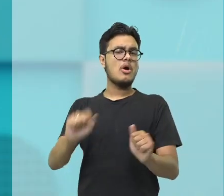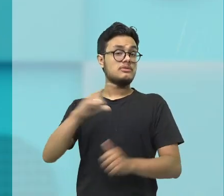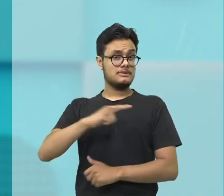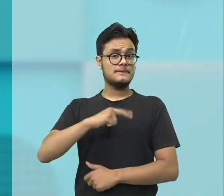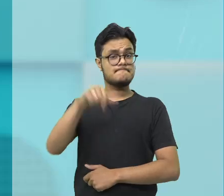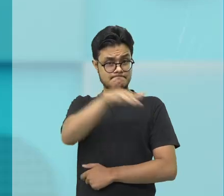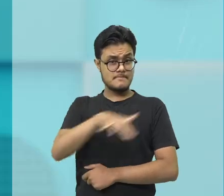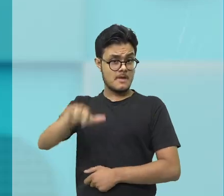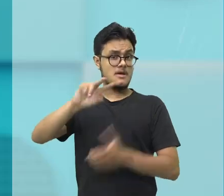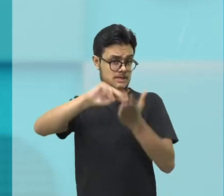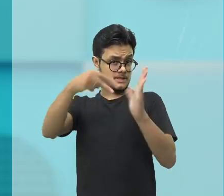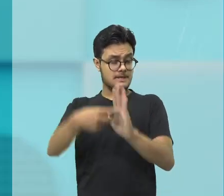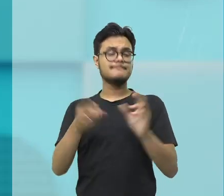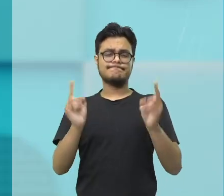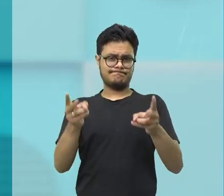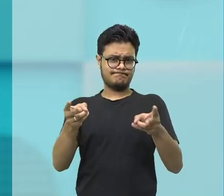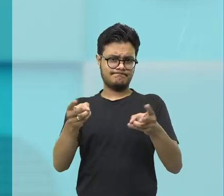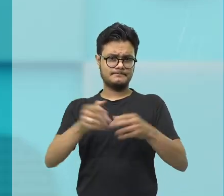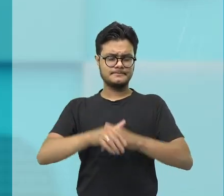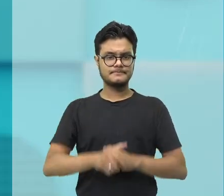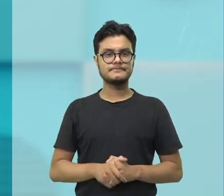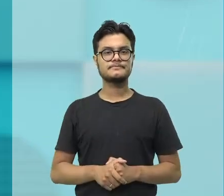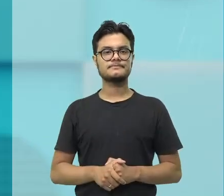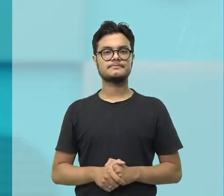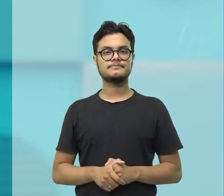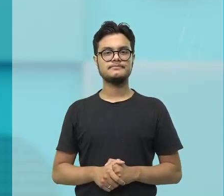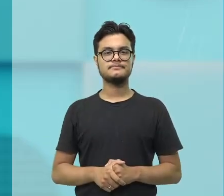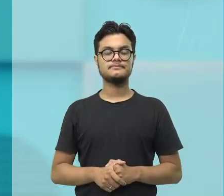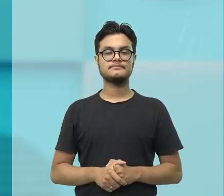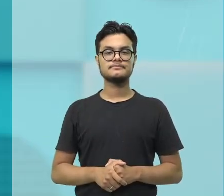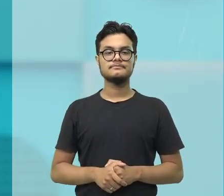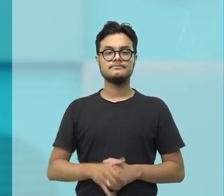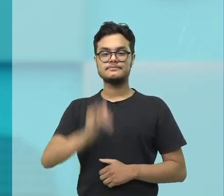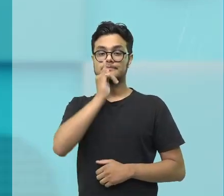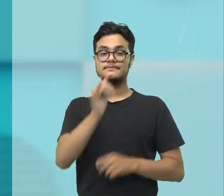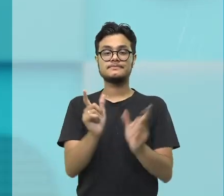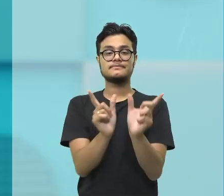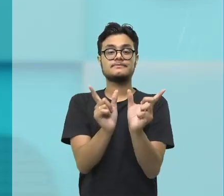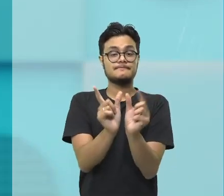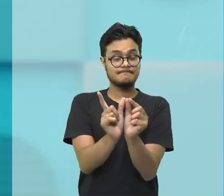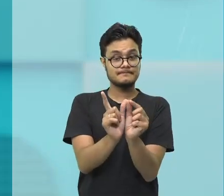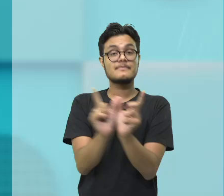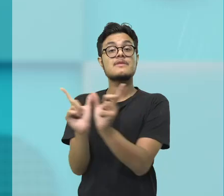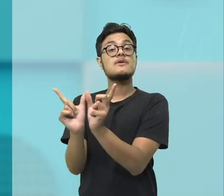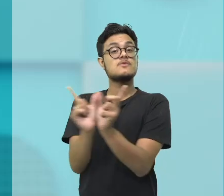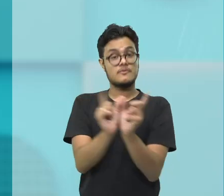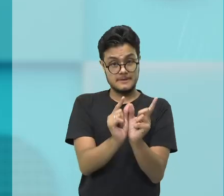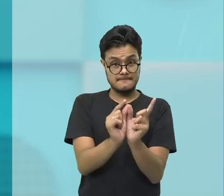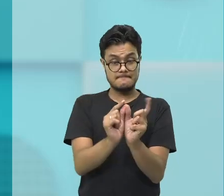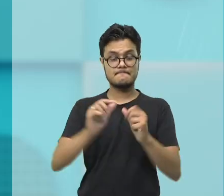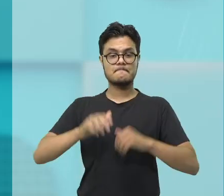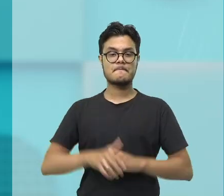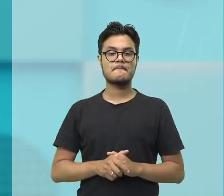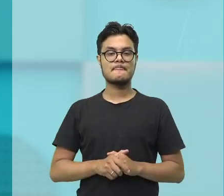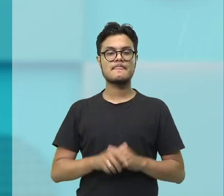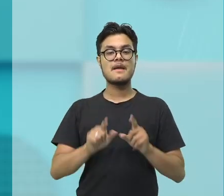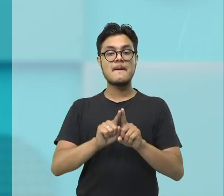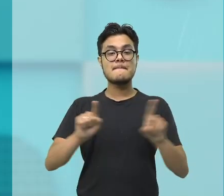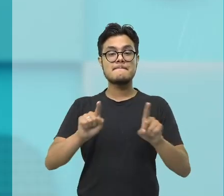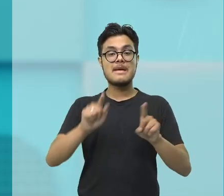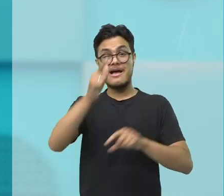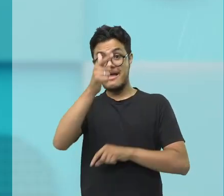tirando, vai formar uma palavra nova, tá? Olha só, prefixal e sufixal. Já